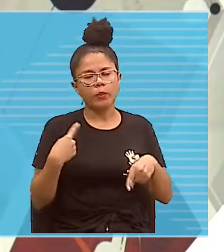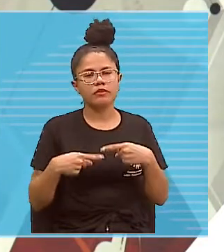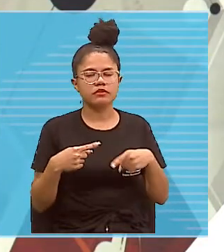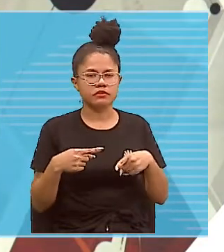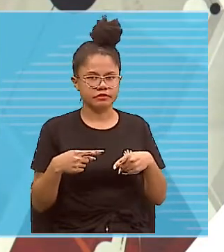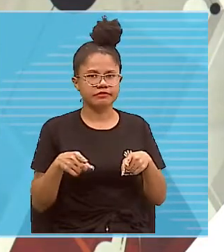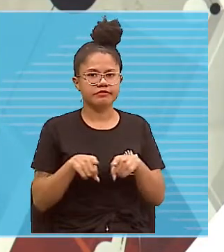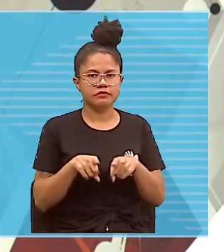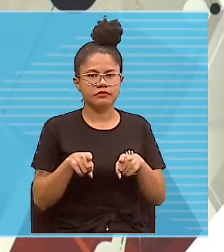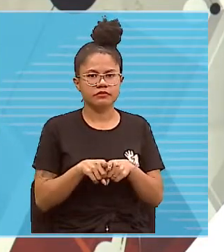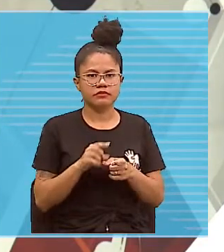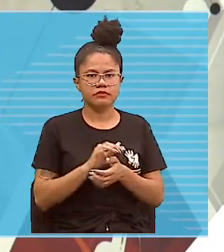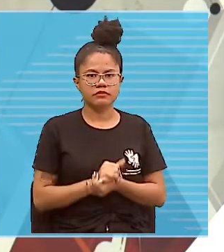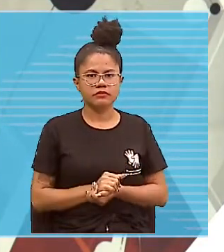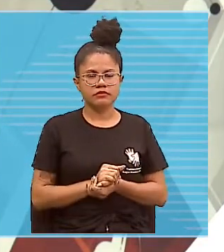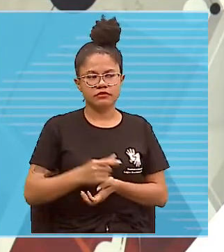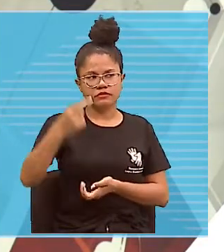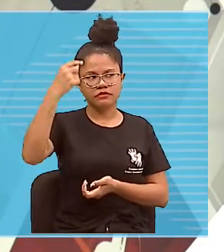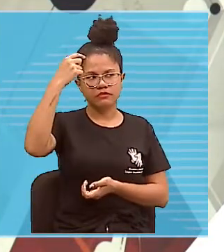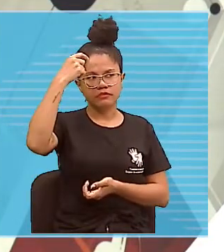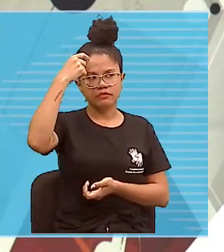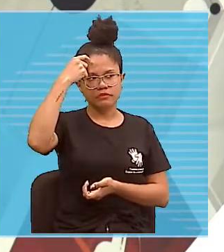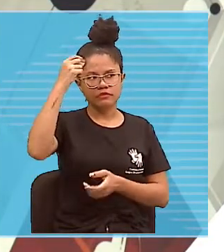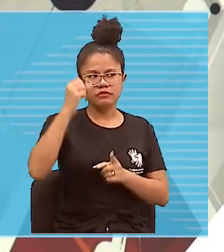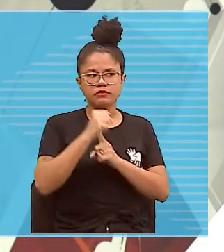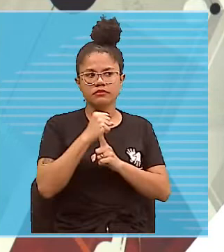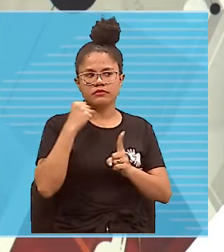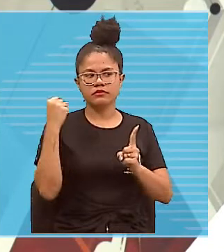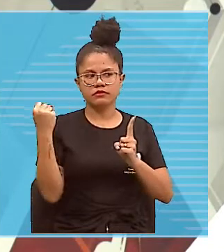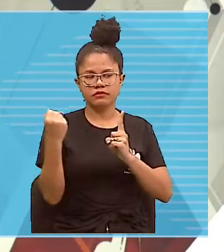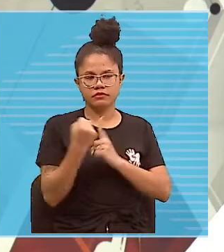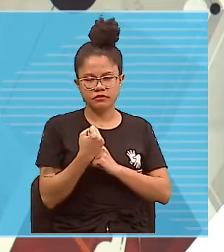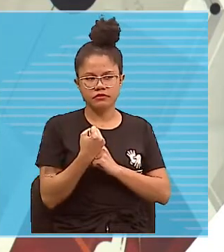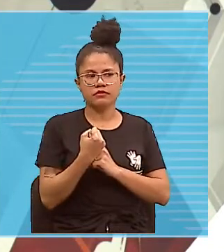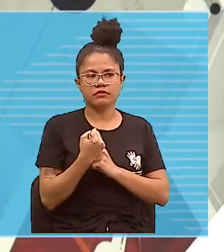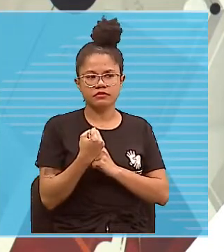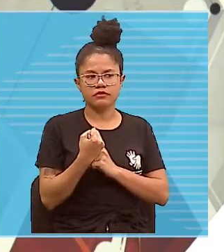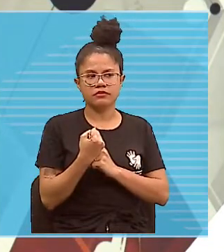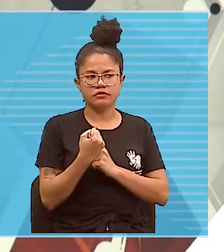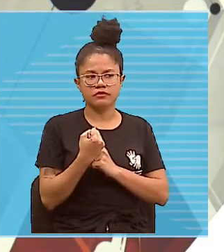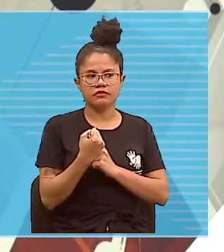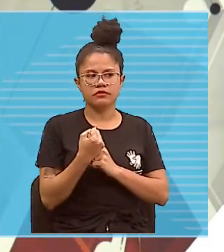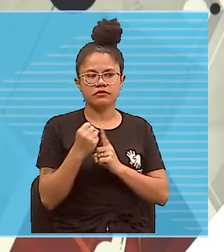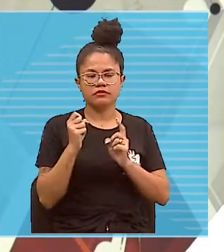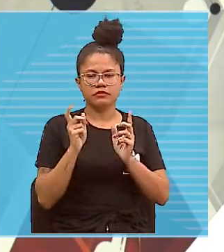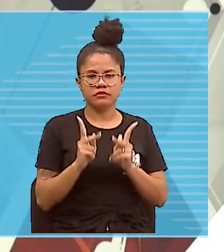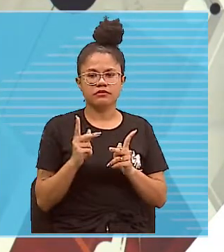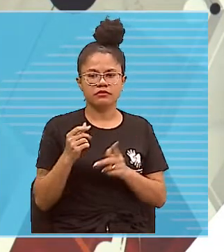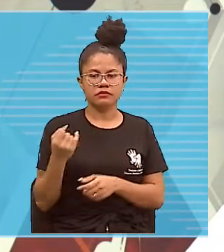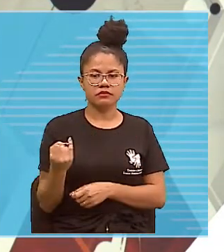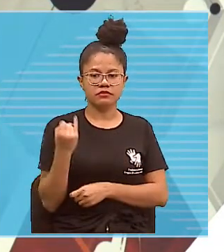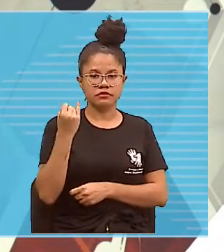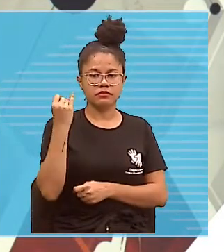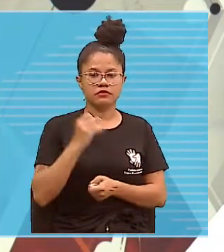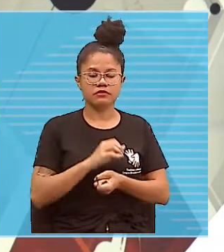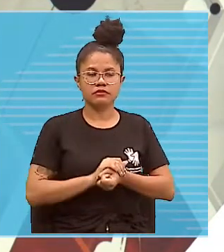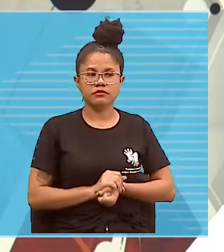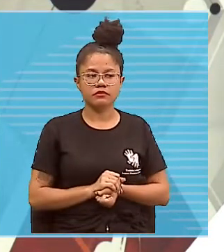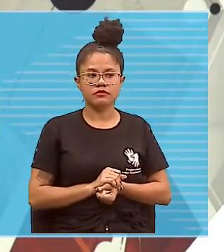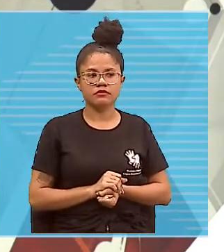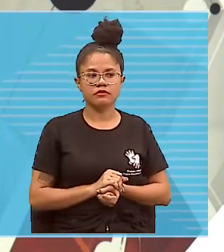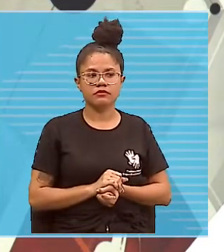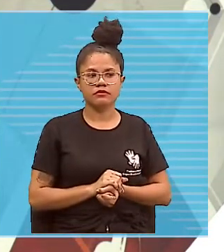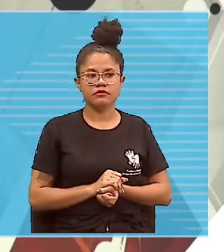também ter essa consciência social, consciência de classe, é muito importante também. Então, hoje em dia, como eu